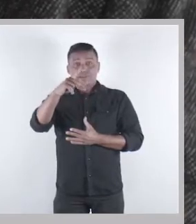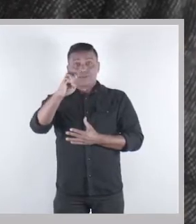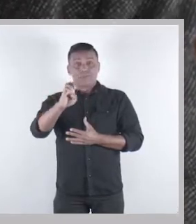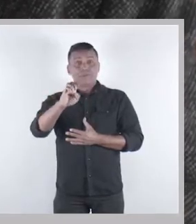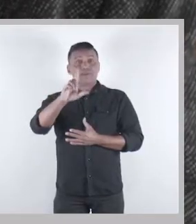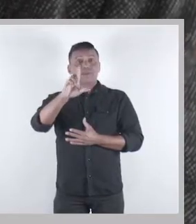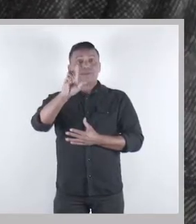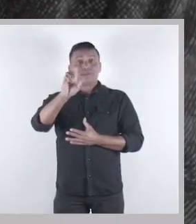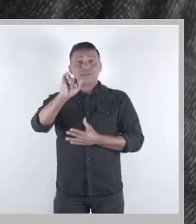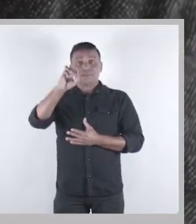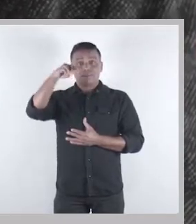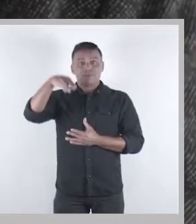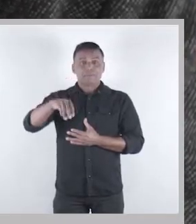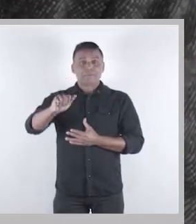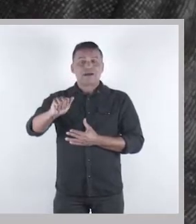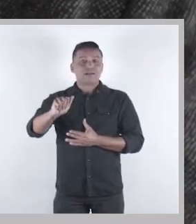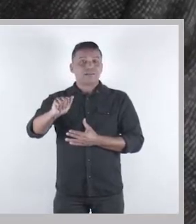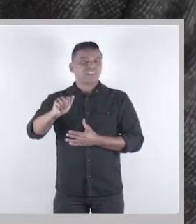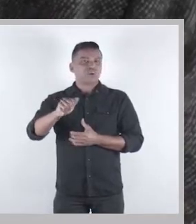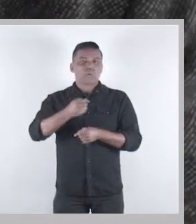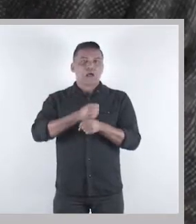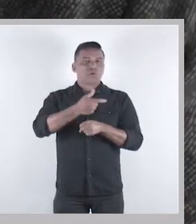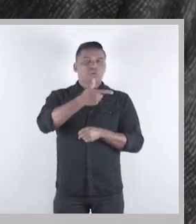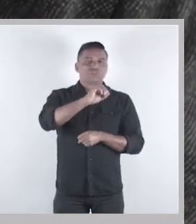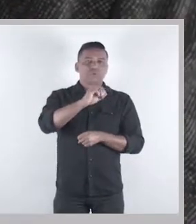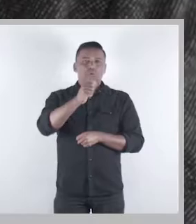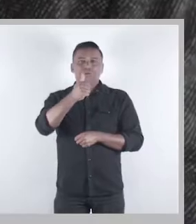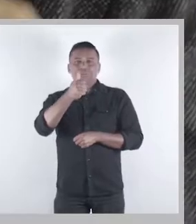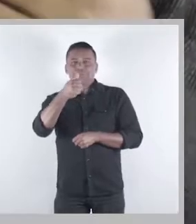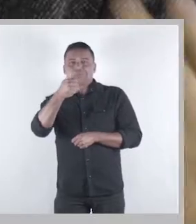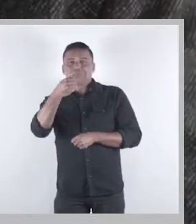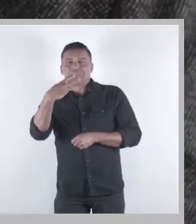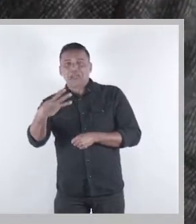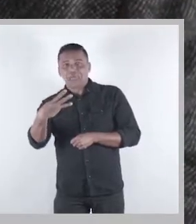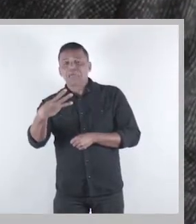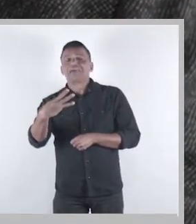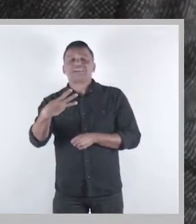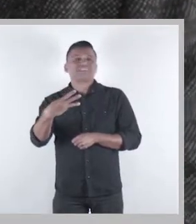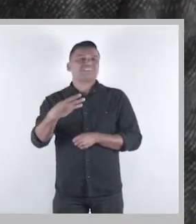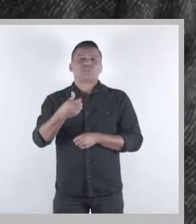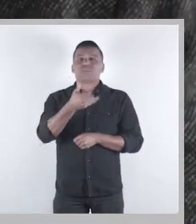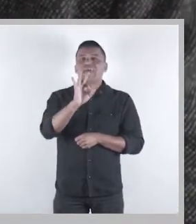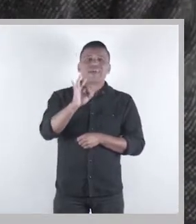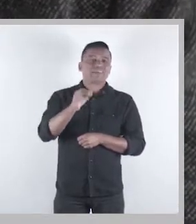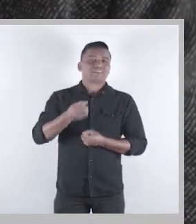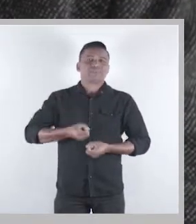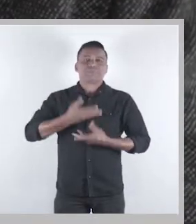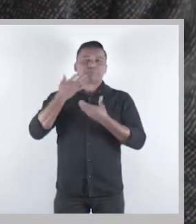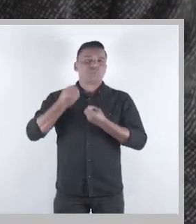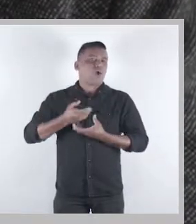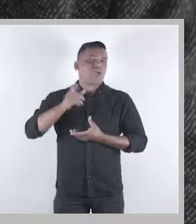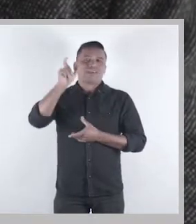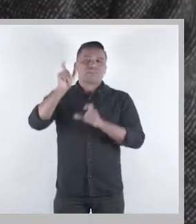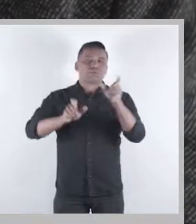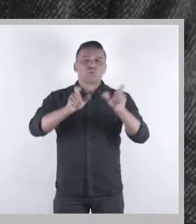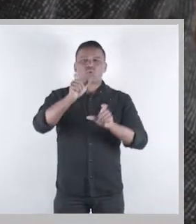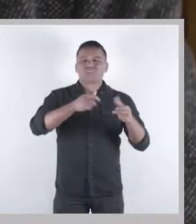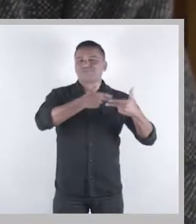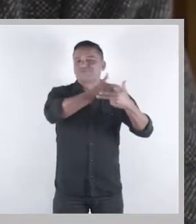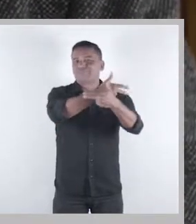era um eram dez poetas tinham Affonso romano de sant'anna ou as e Anderson Freitas que é de Juiz de Fora é